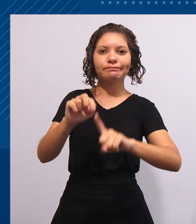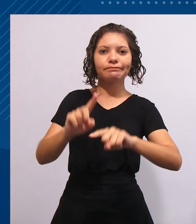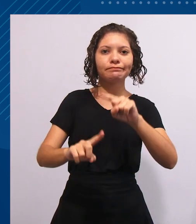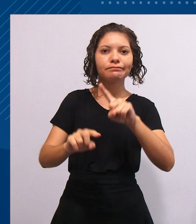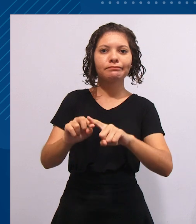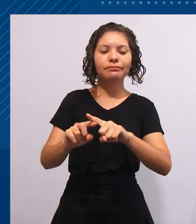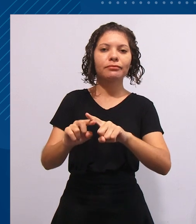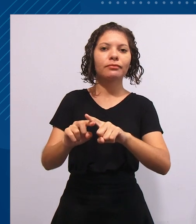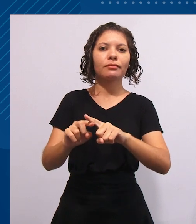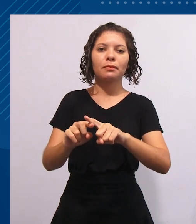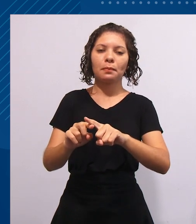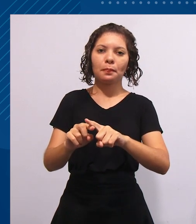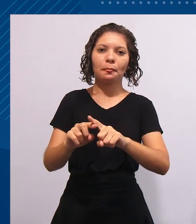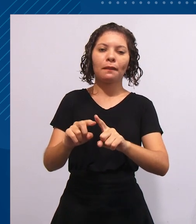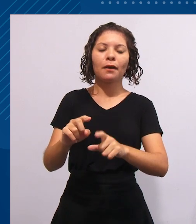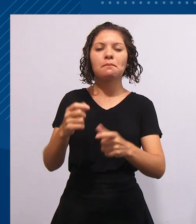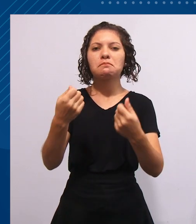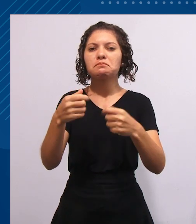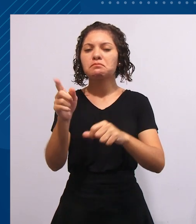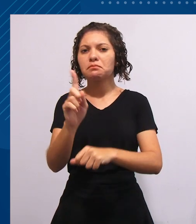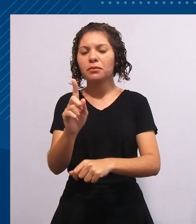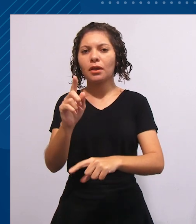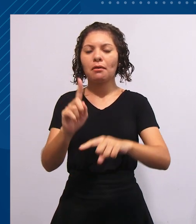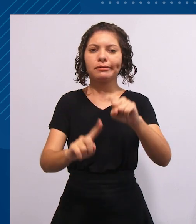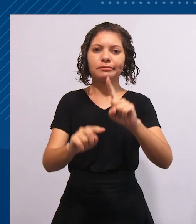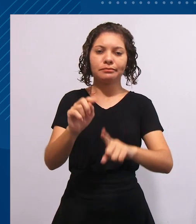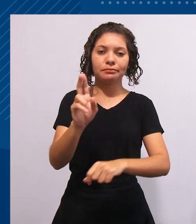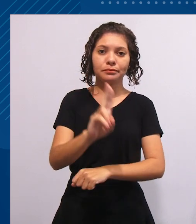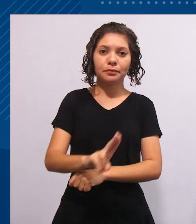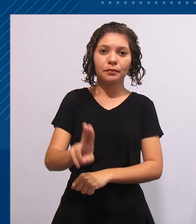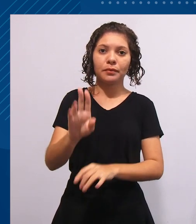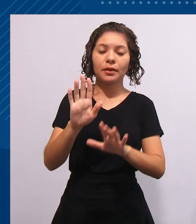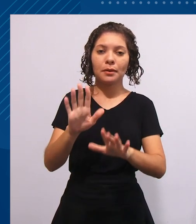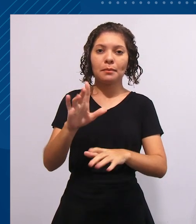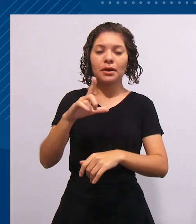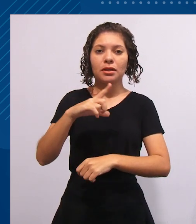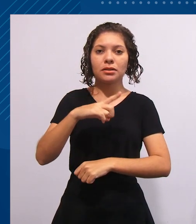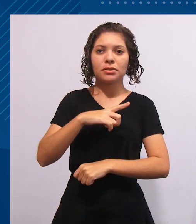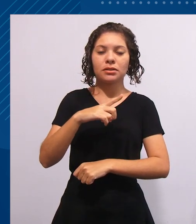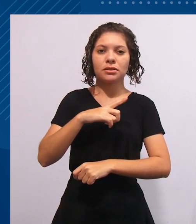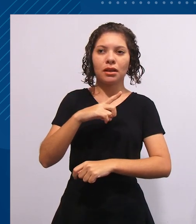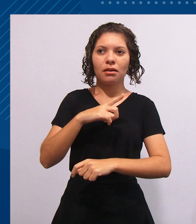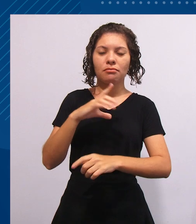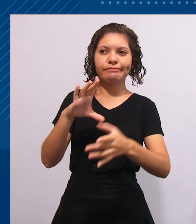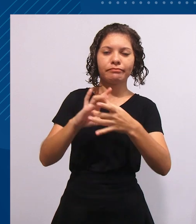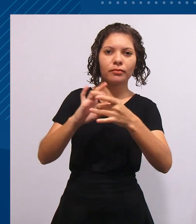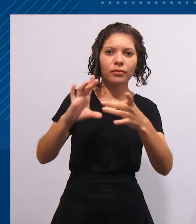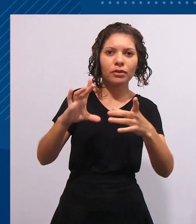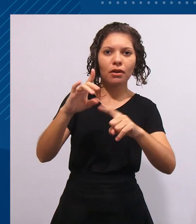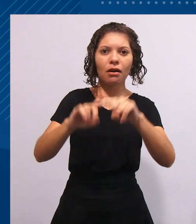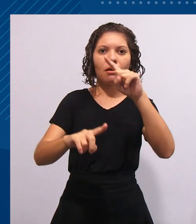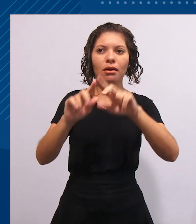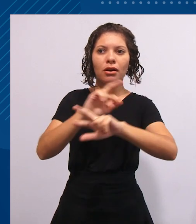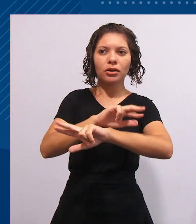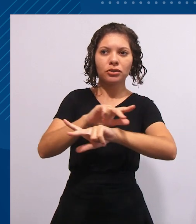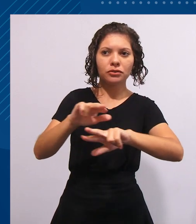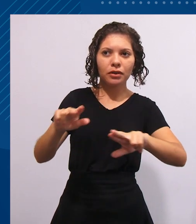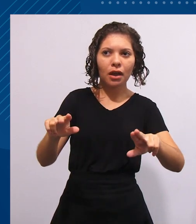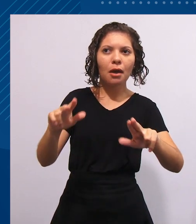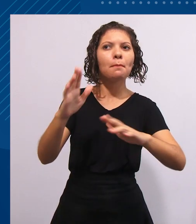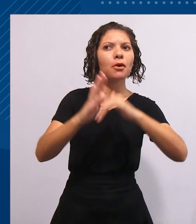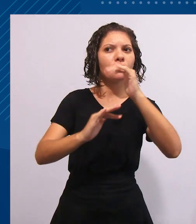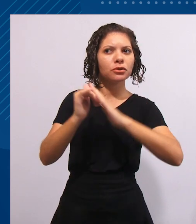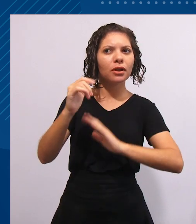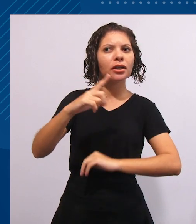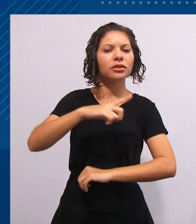utilizem os equipamentos certo mas assim tendo à disposição equipamentos e que podem ser enfim profissionais mas a gente